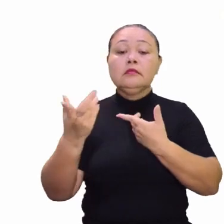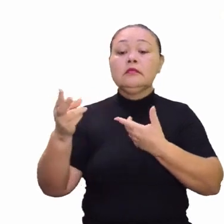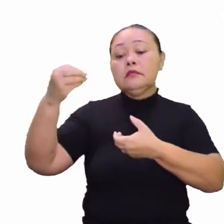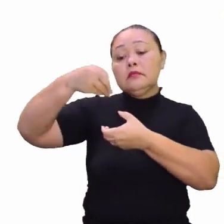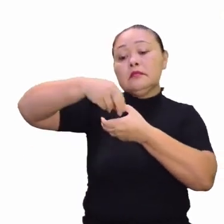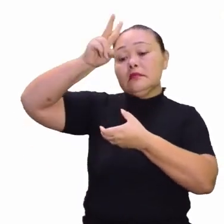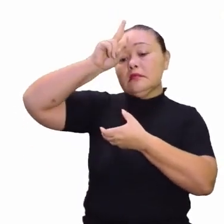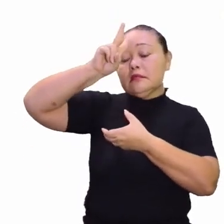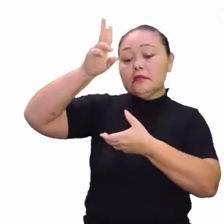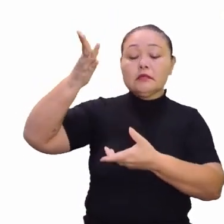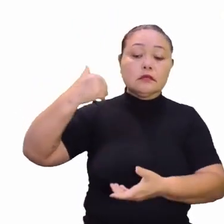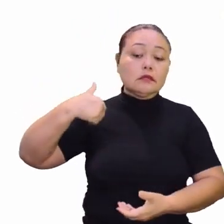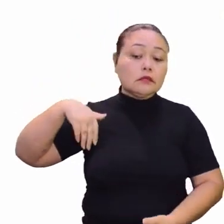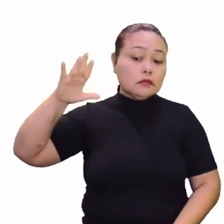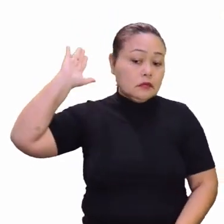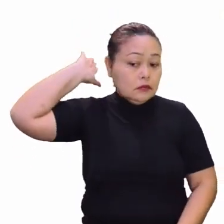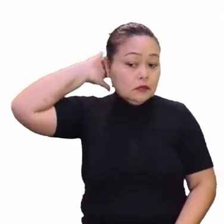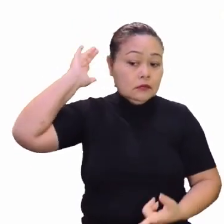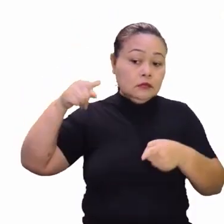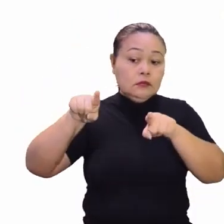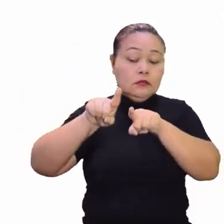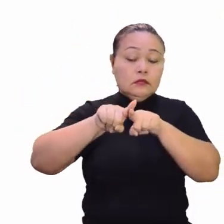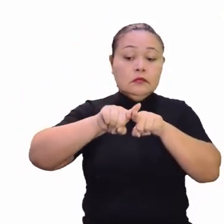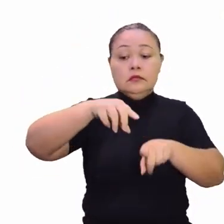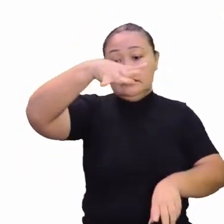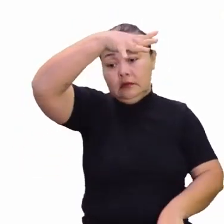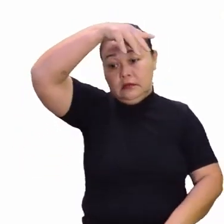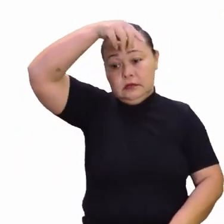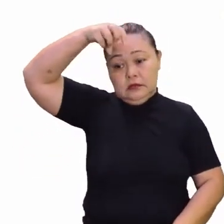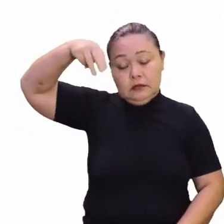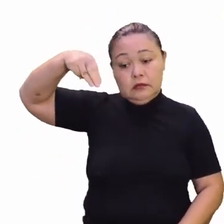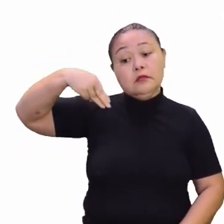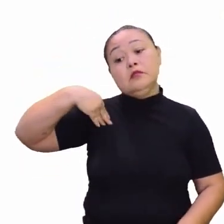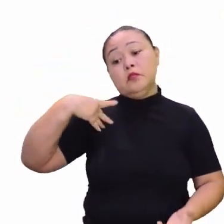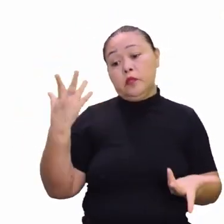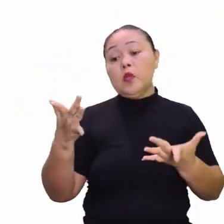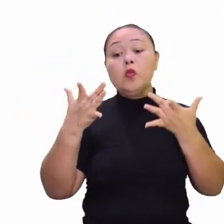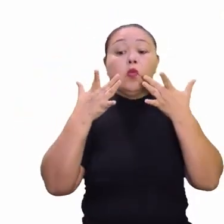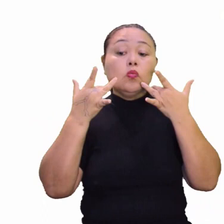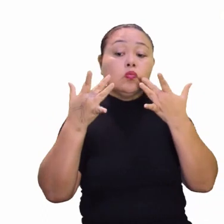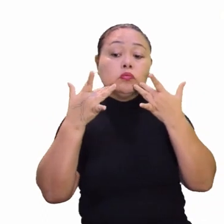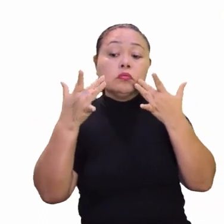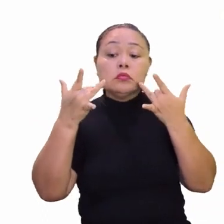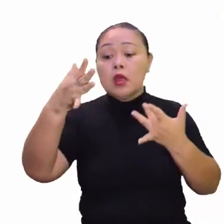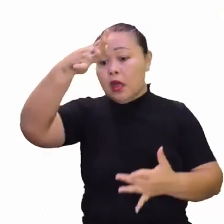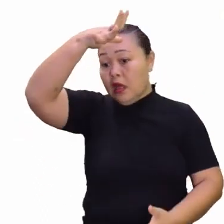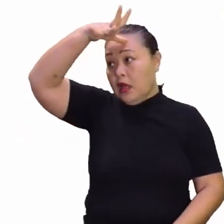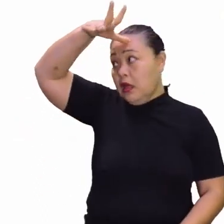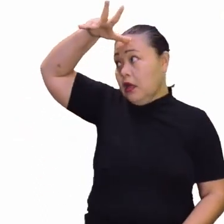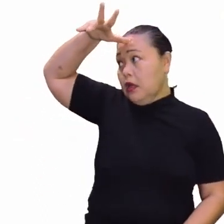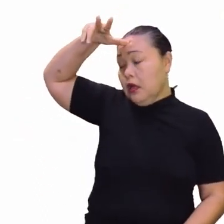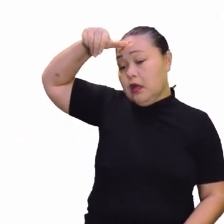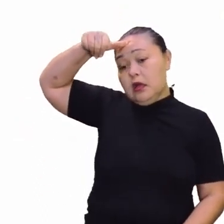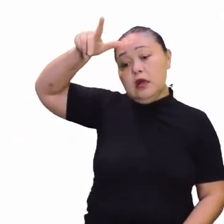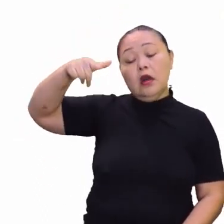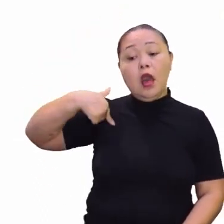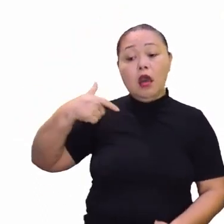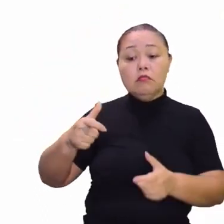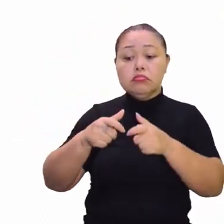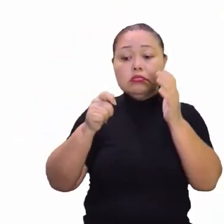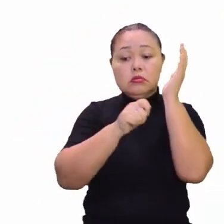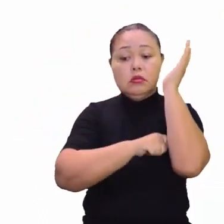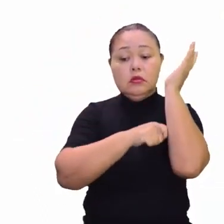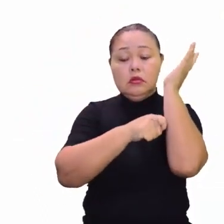da história de Belém e de Manaus. Com certeza. O Teatro Amazonas. Exato. É isso? E a maior parte dessa